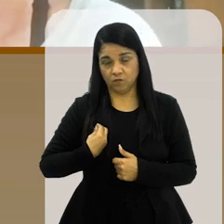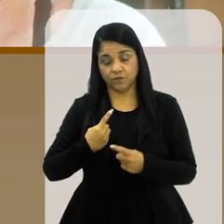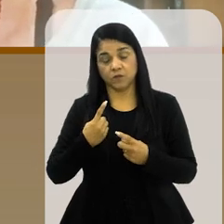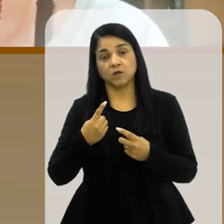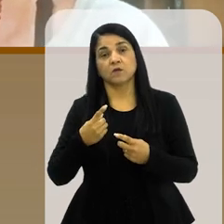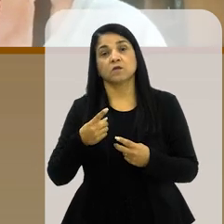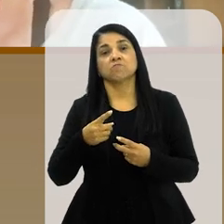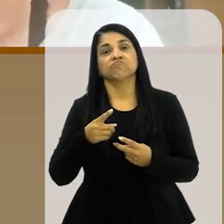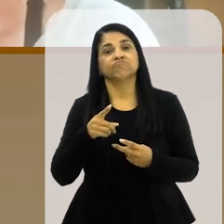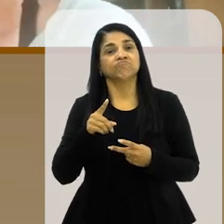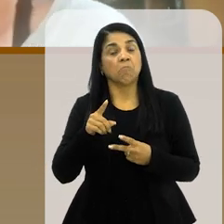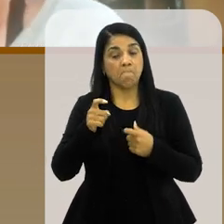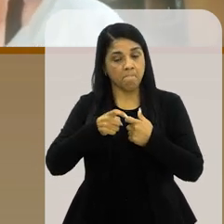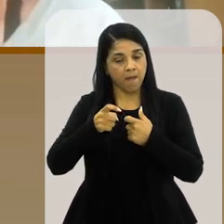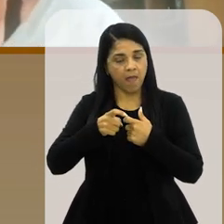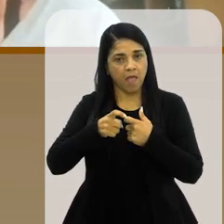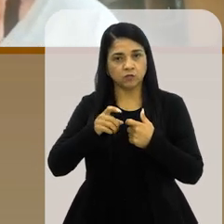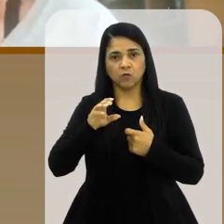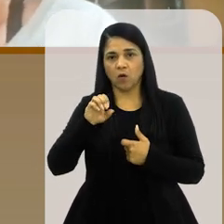grande oncologista,